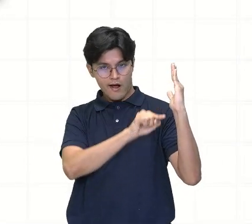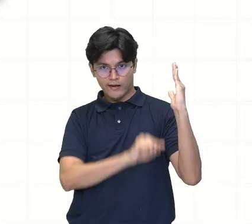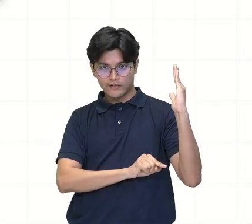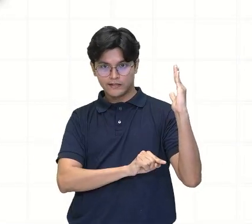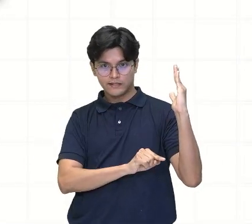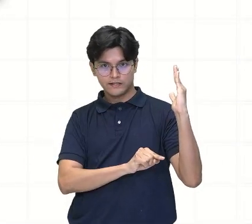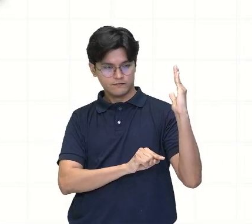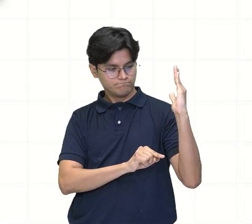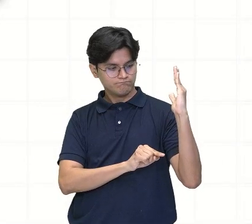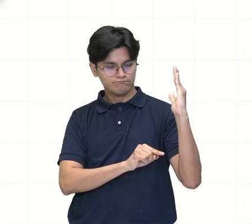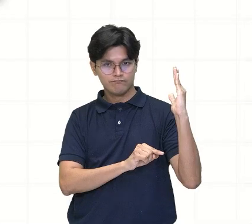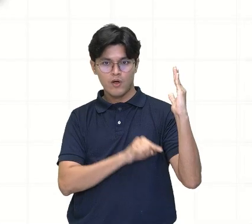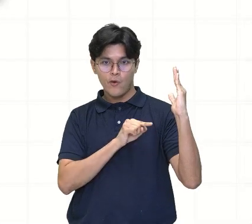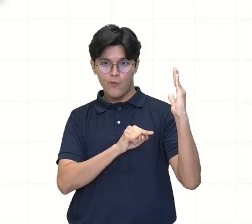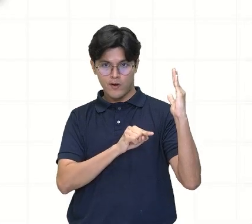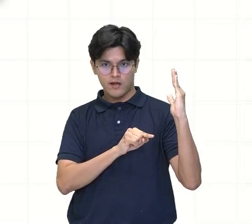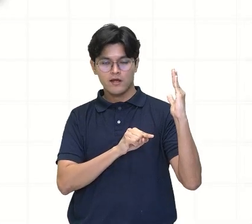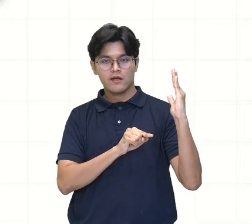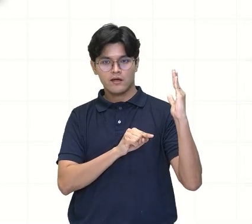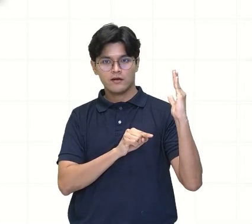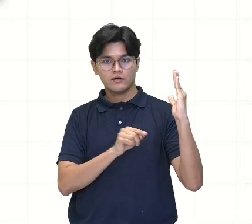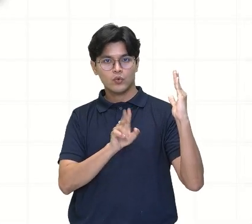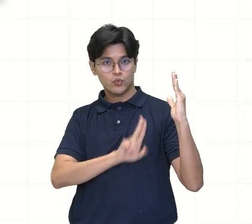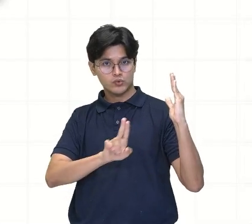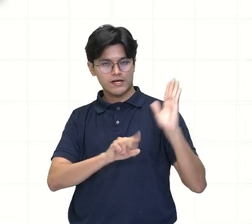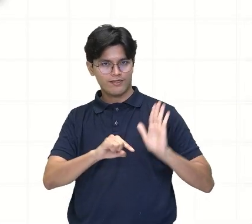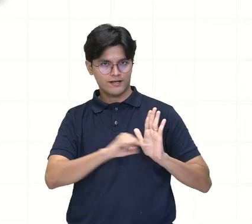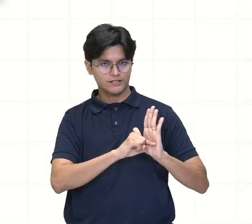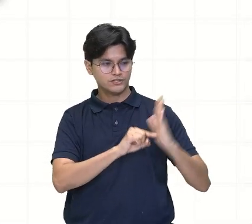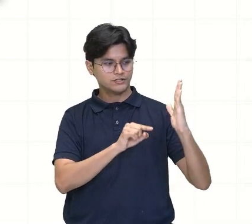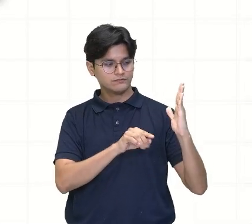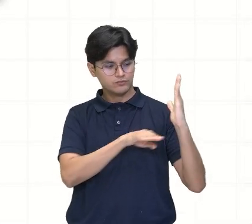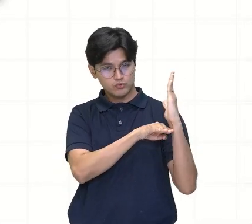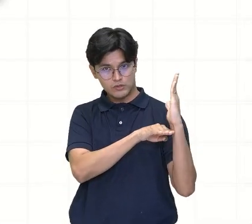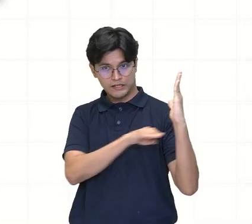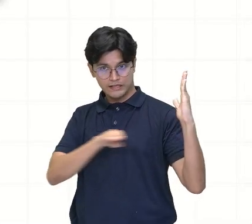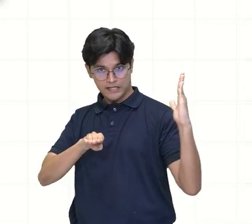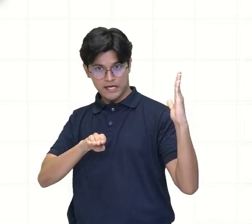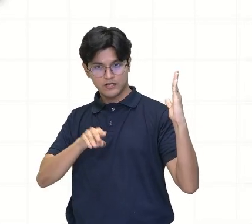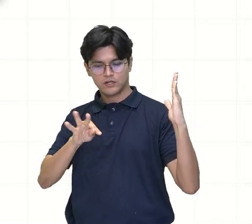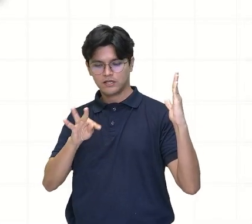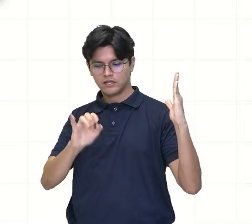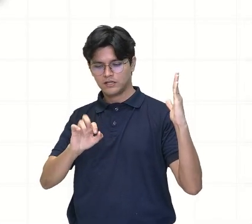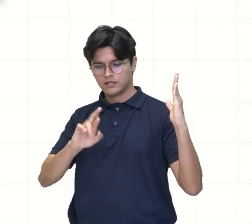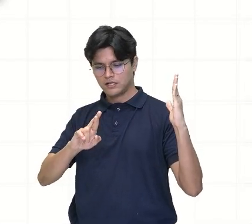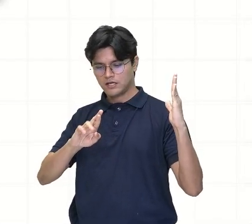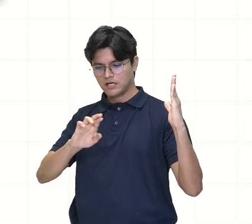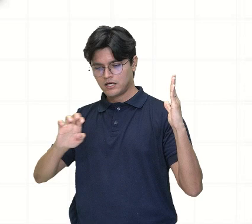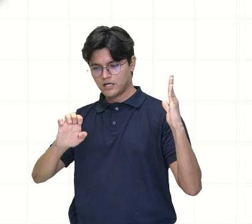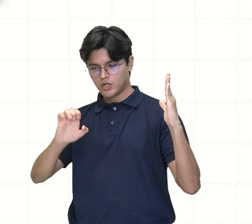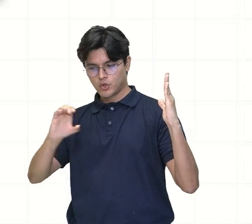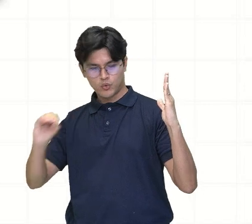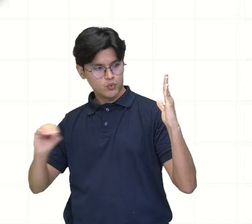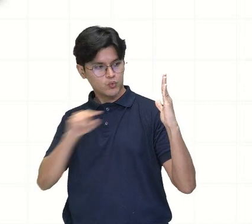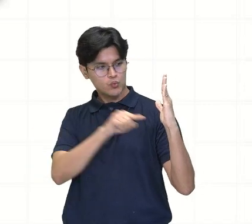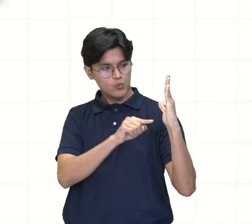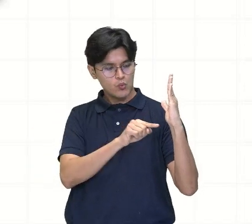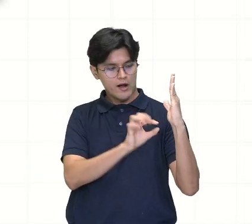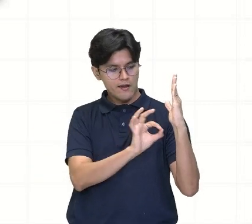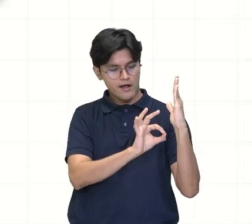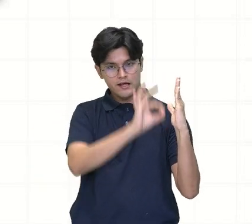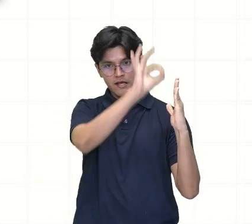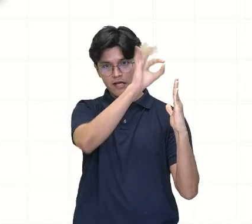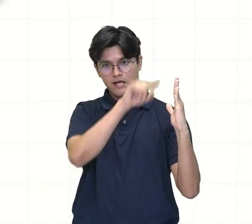os andares negativos, eles estão descendo. Então vejam que por mais que a gente não tenha